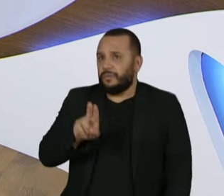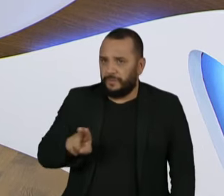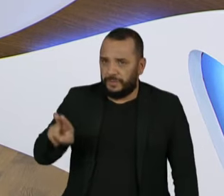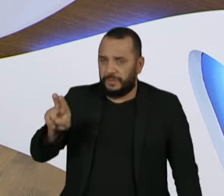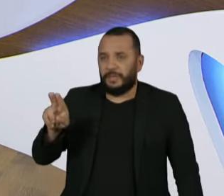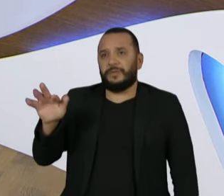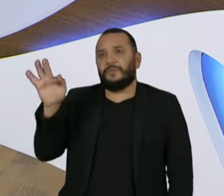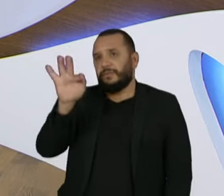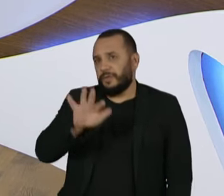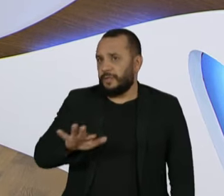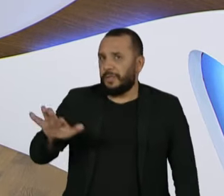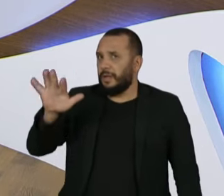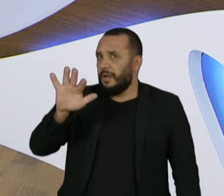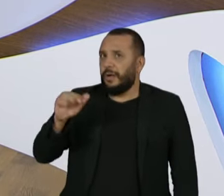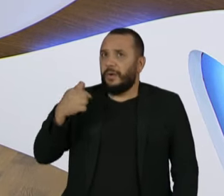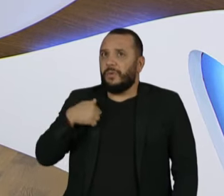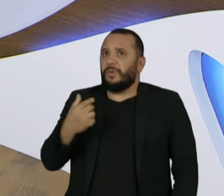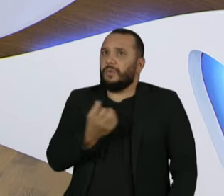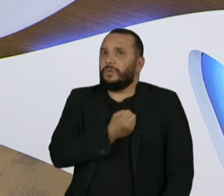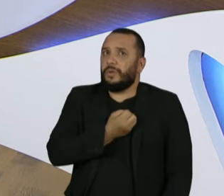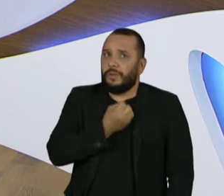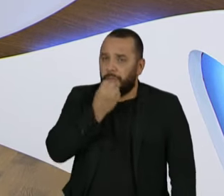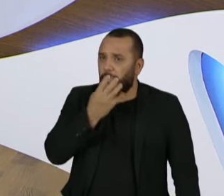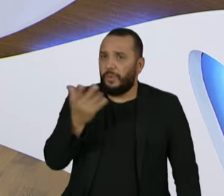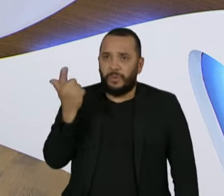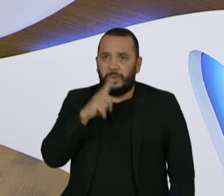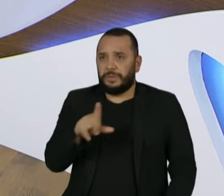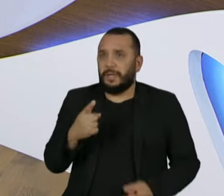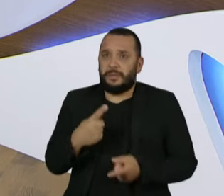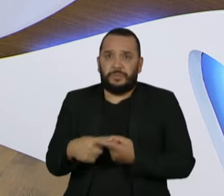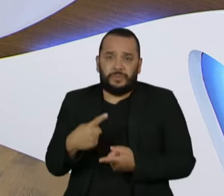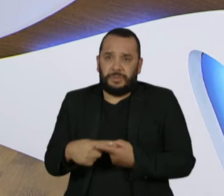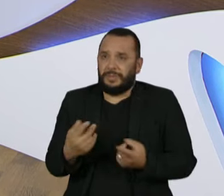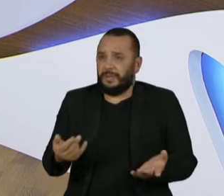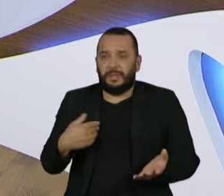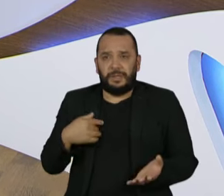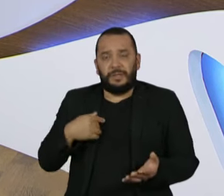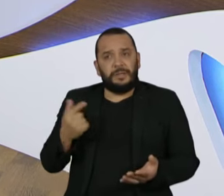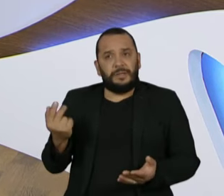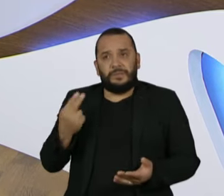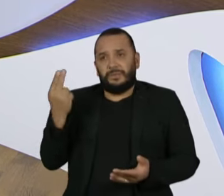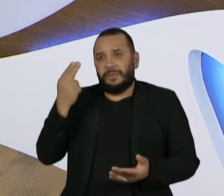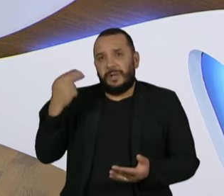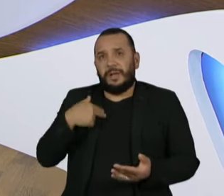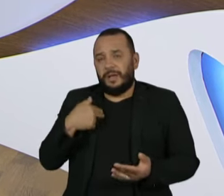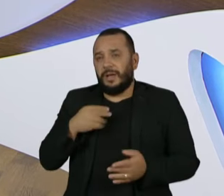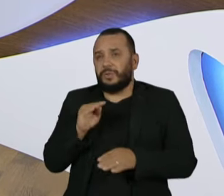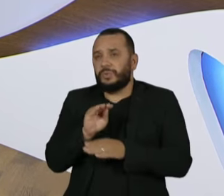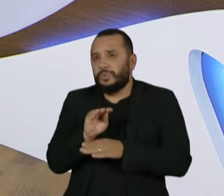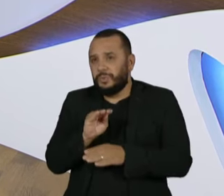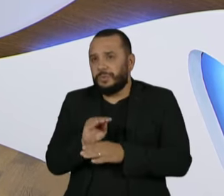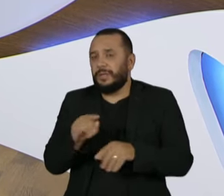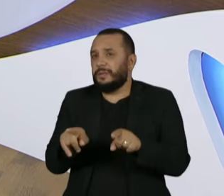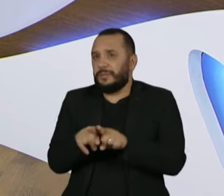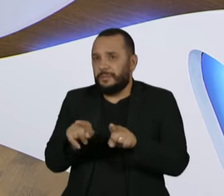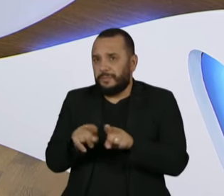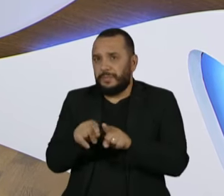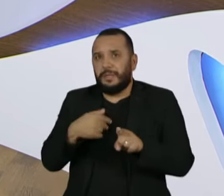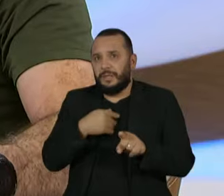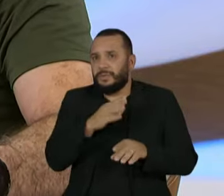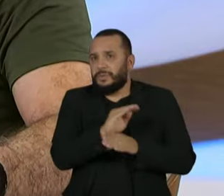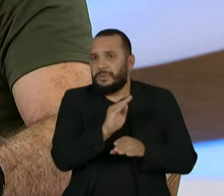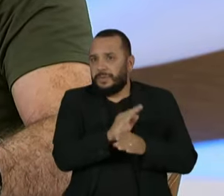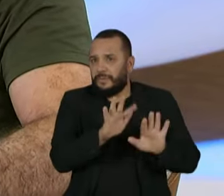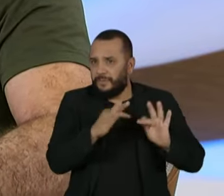os universidades estatais com notas muito altas porque não tem como se sustentar não tem como contribuir para o sustento da sua família